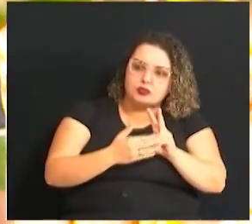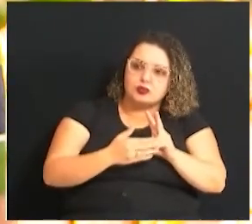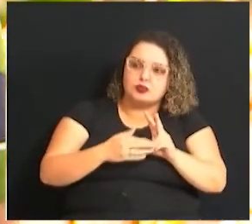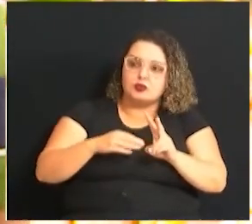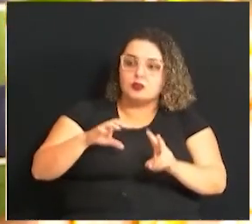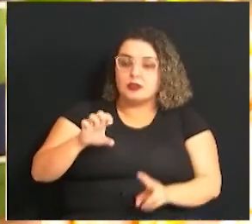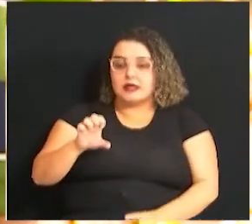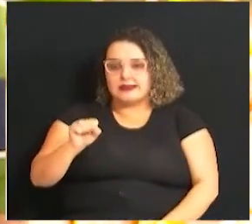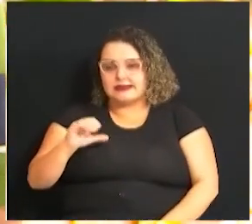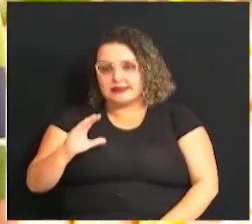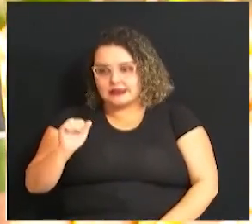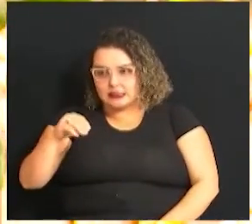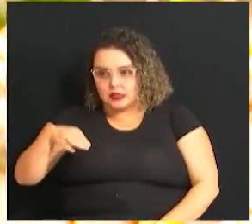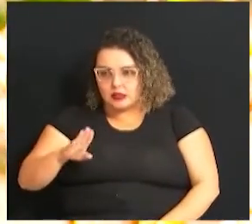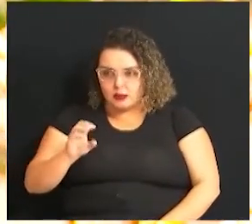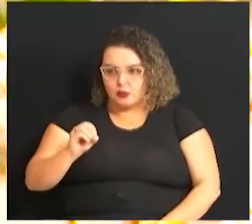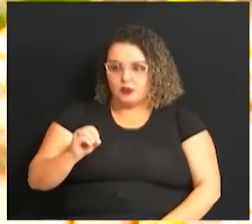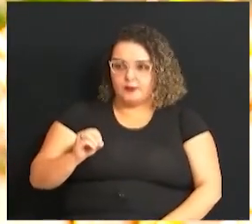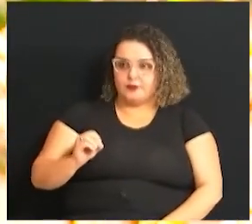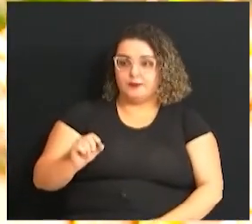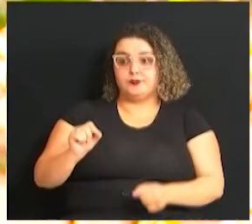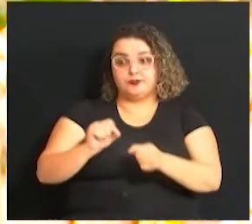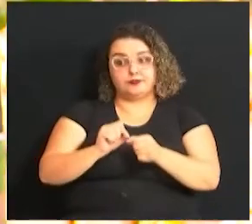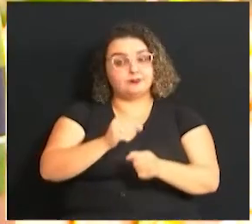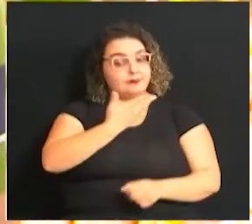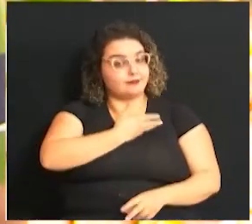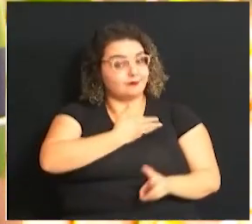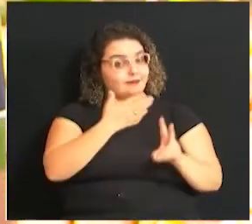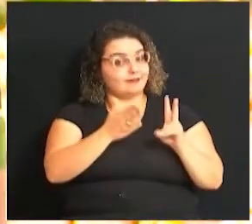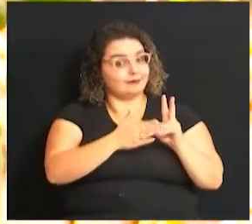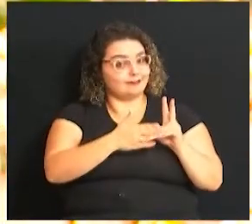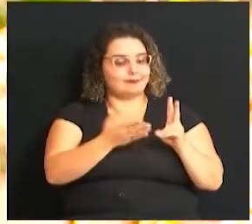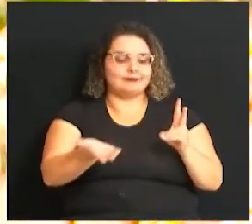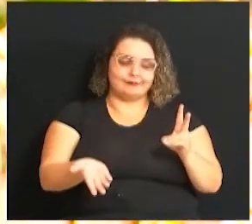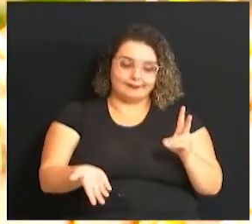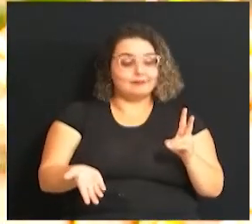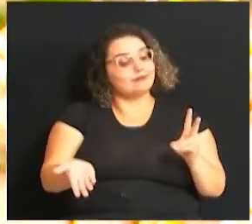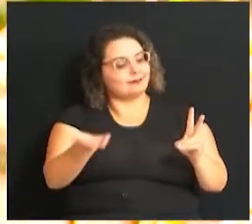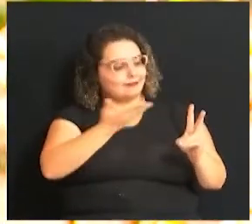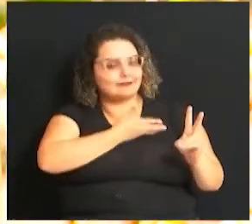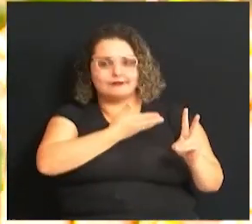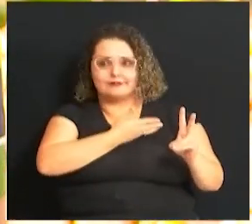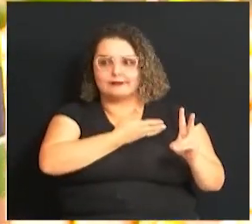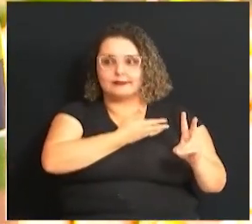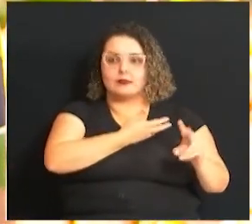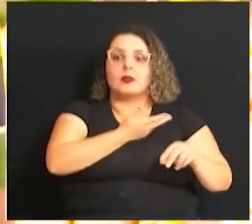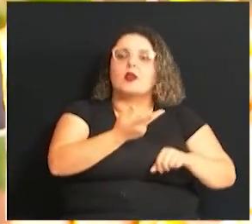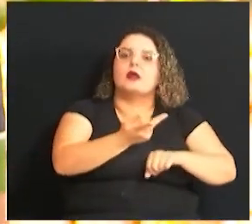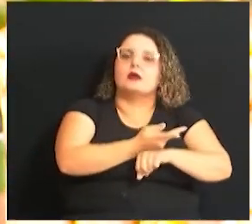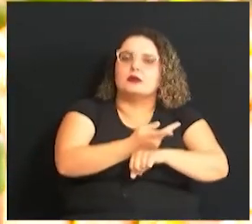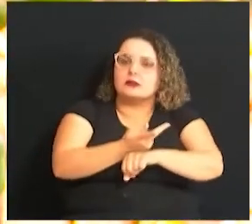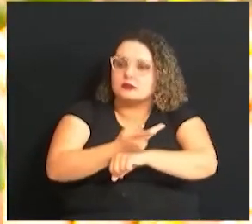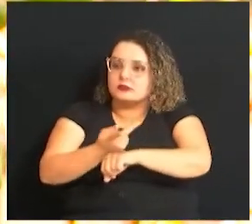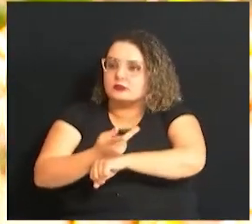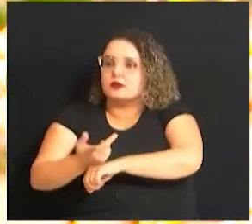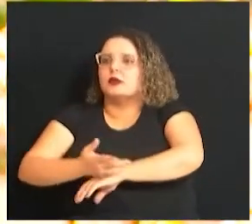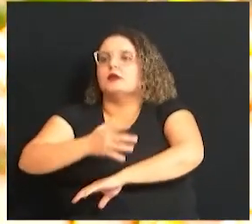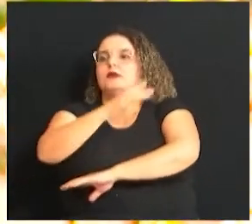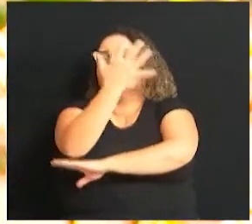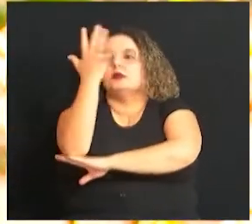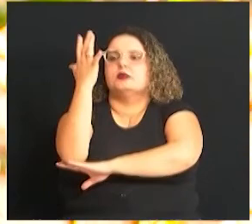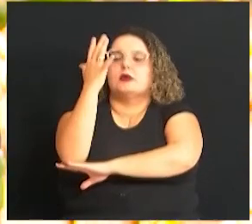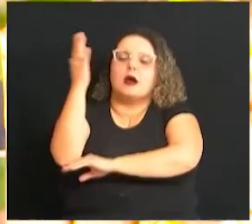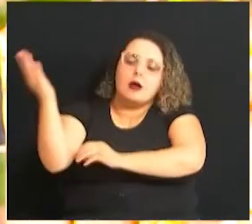né, na prática do escambo. Então eles fizeram amizade com os indígenas exploravam